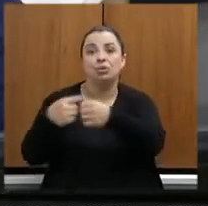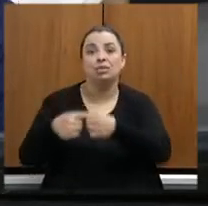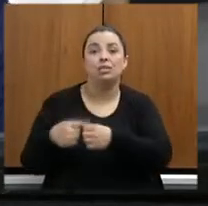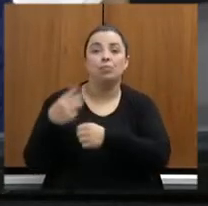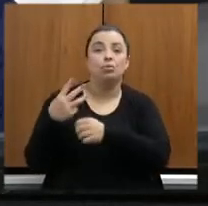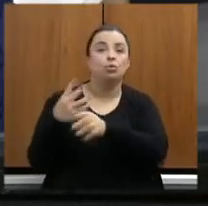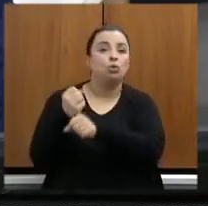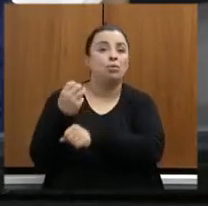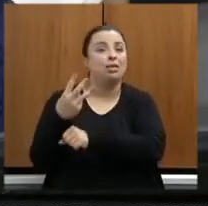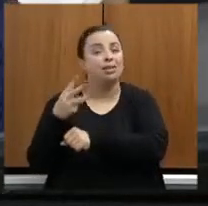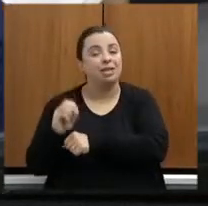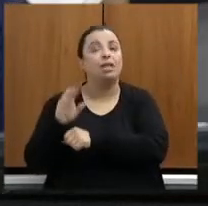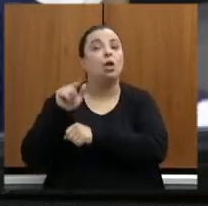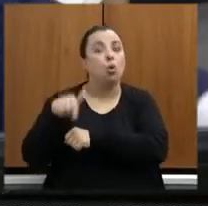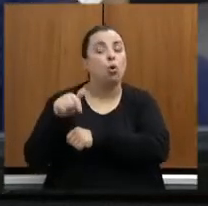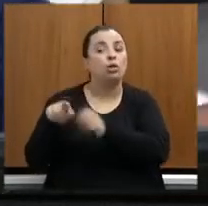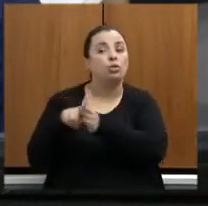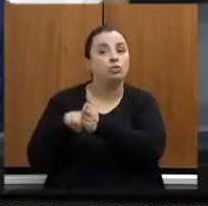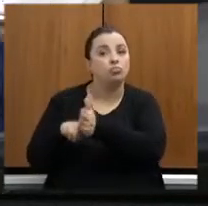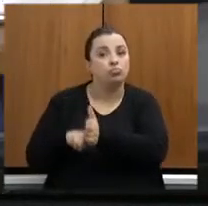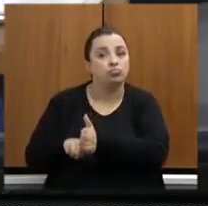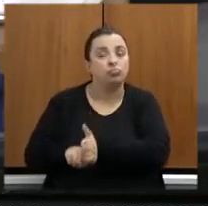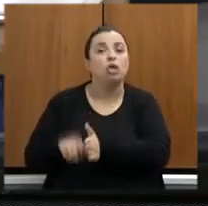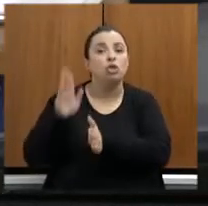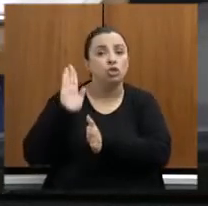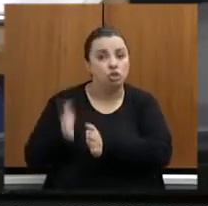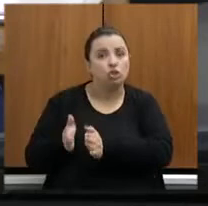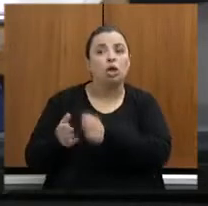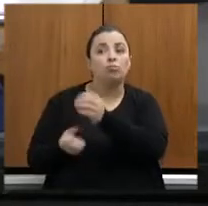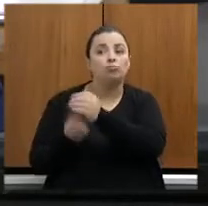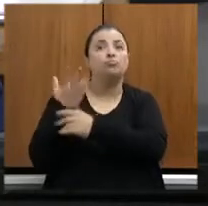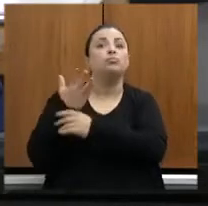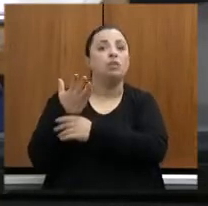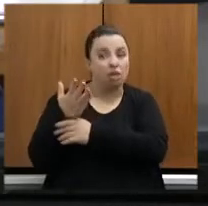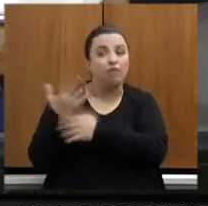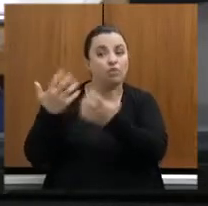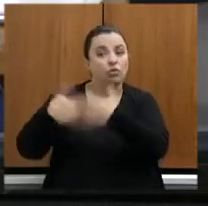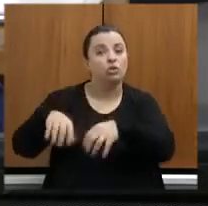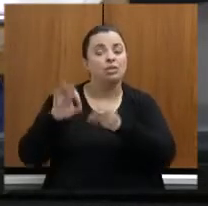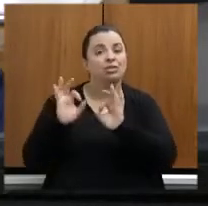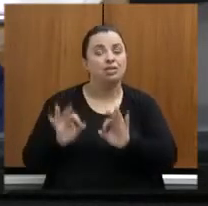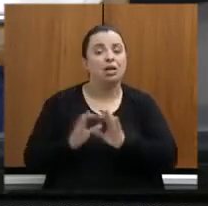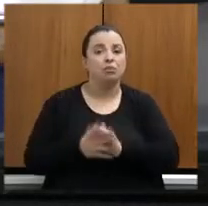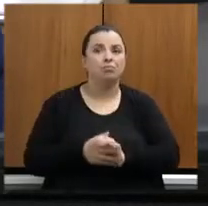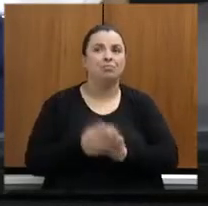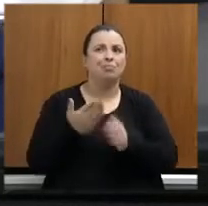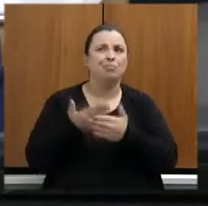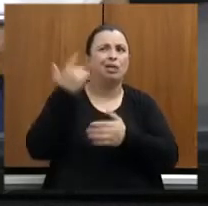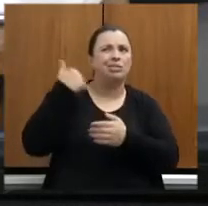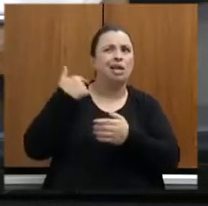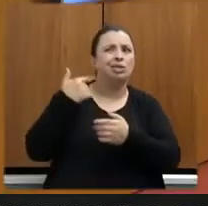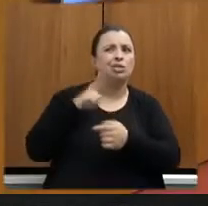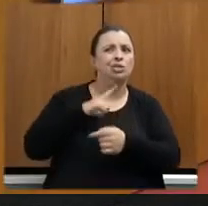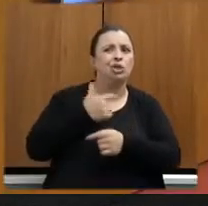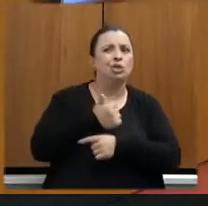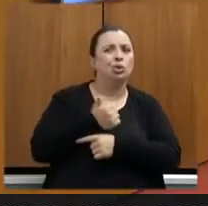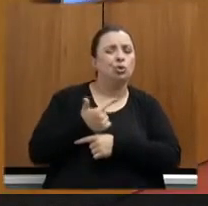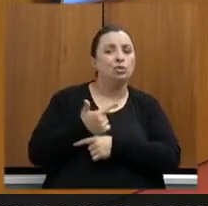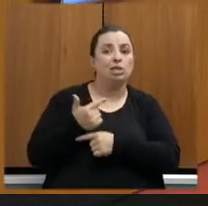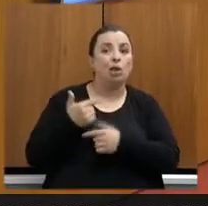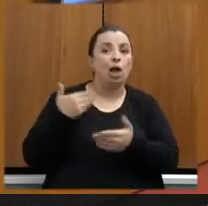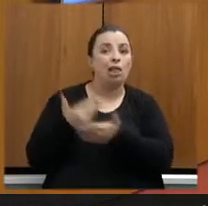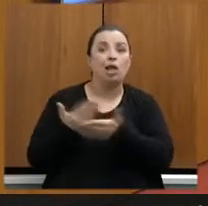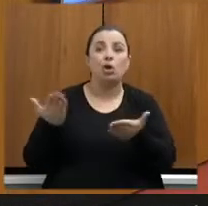e instituído e funcionando em 2006 nós temos sabe quanto 12 então sim de lá para cá e é